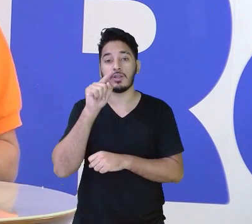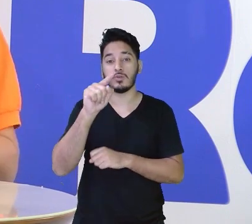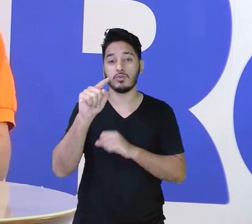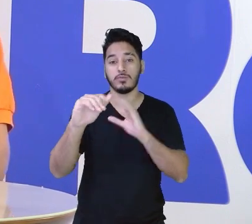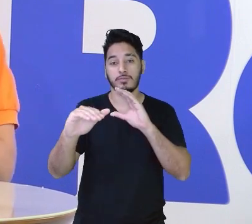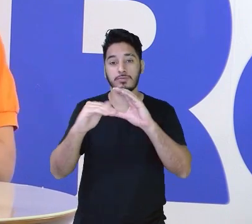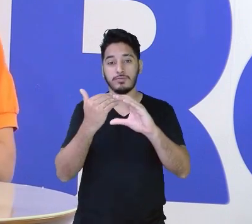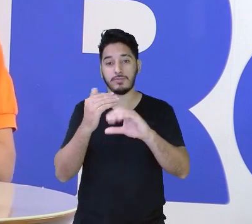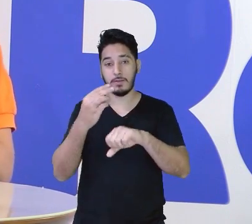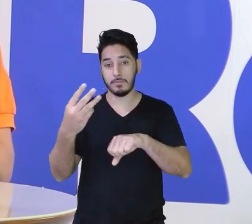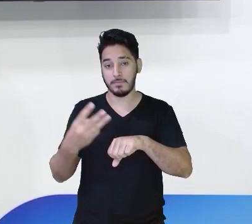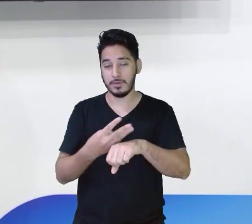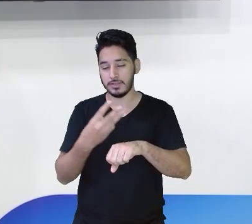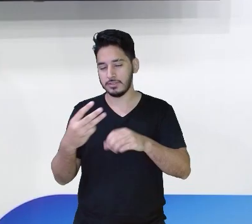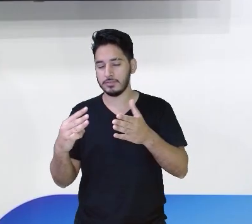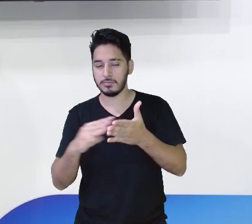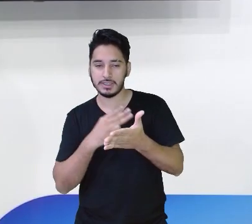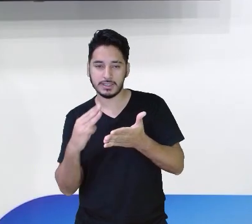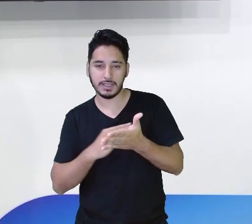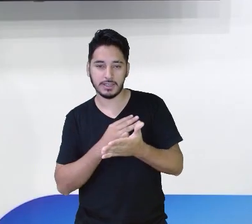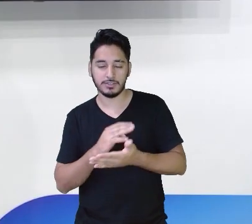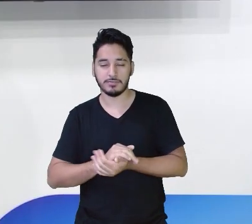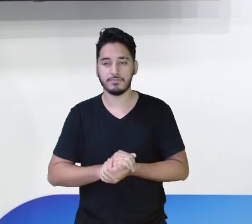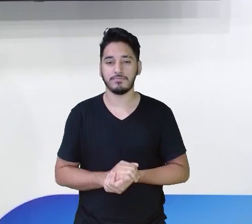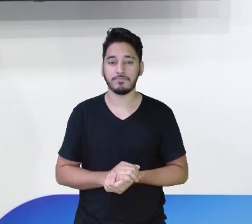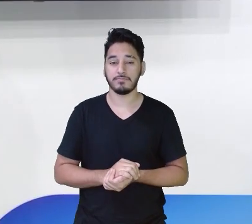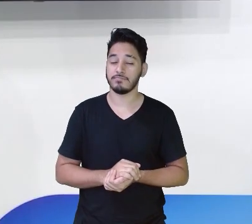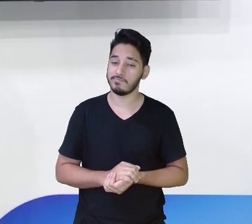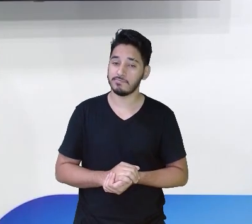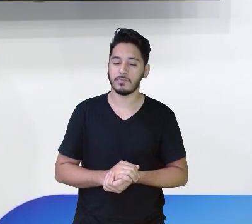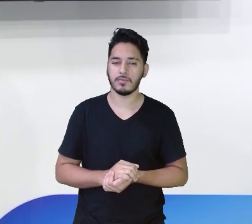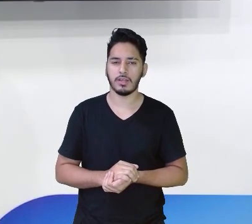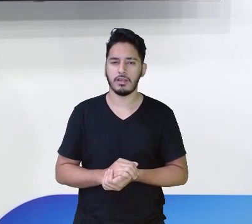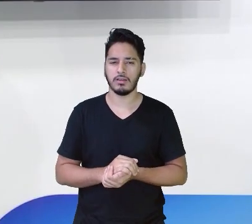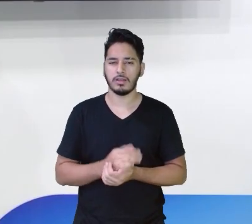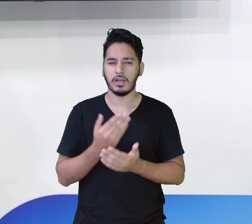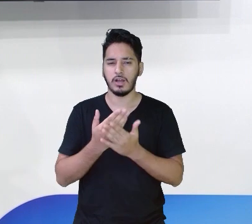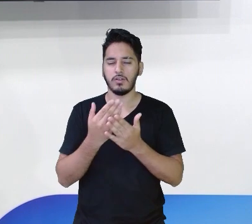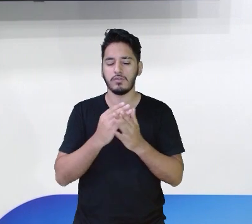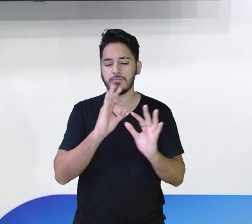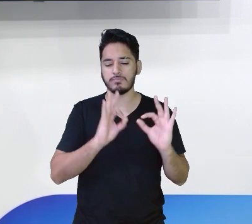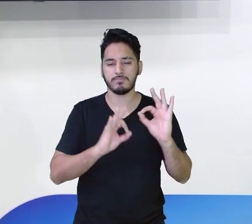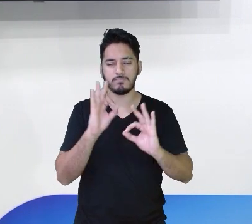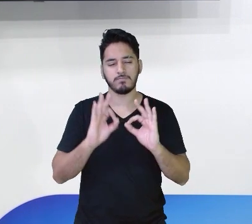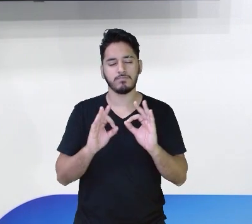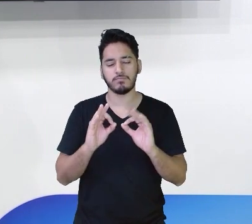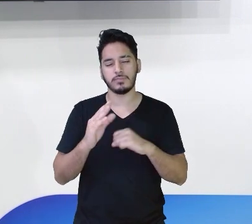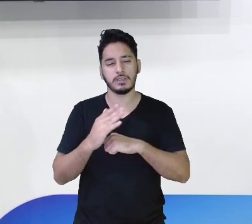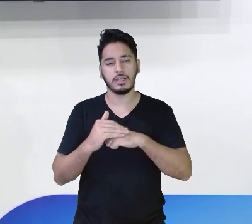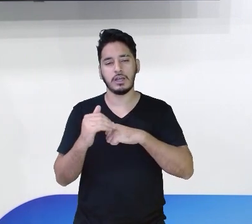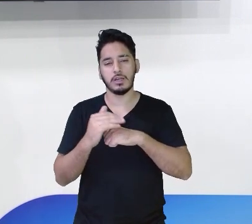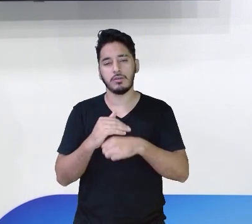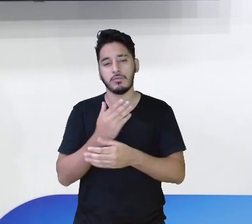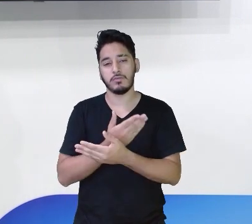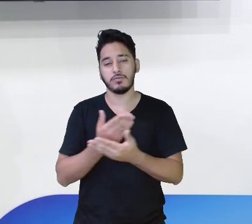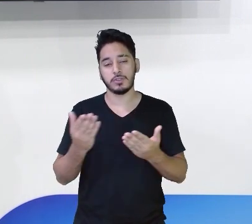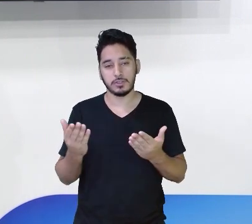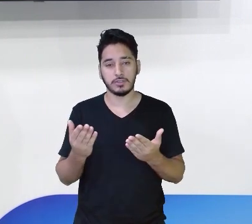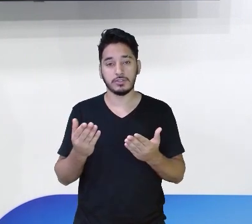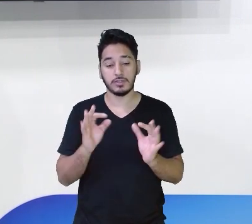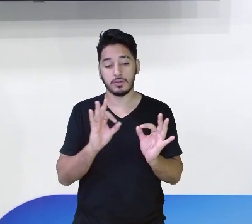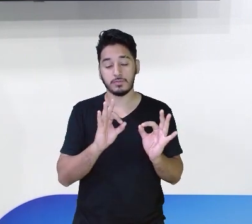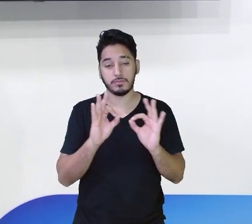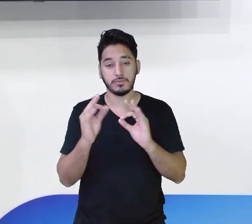mensagem. Com certeza, a aula foi preparada com muito carinho, especialmente para vocês que estão assistindo aqui a nossa